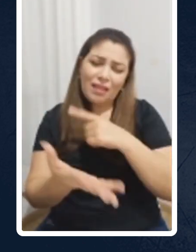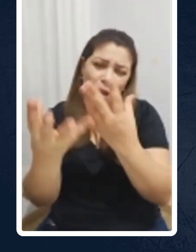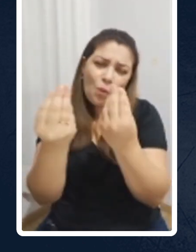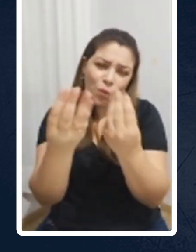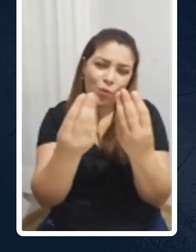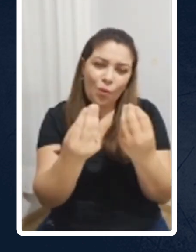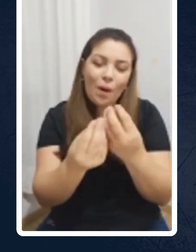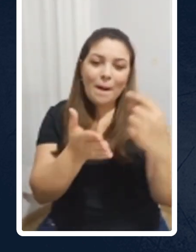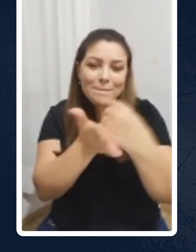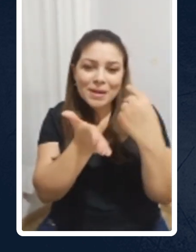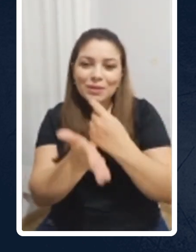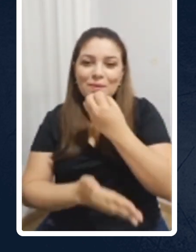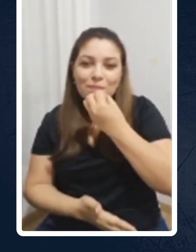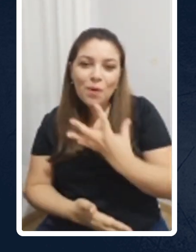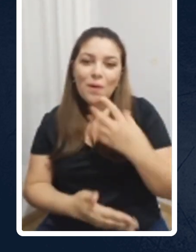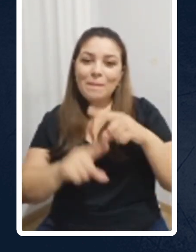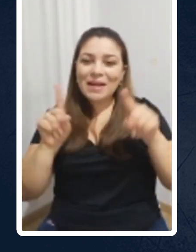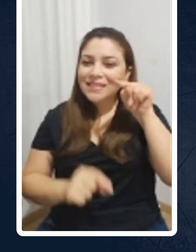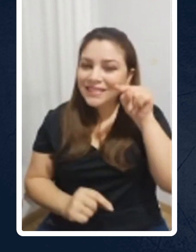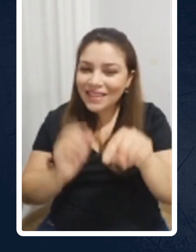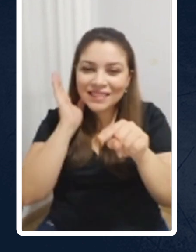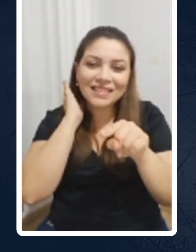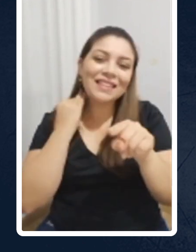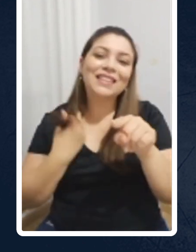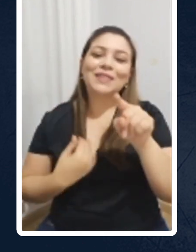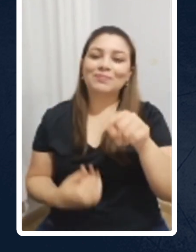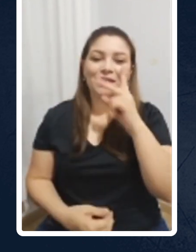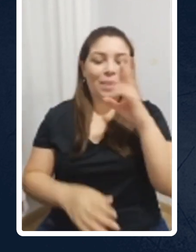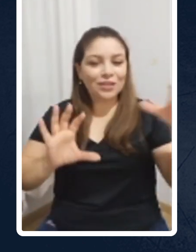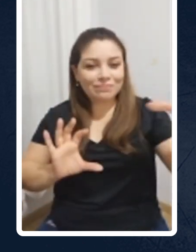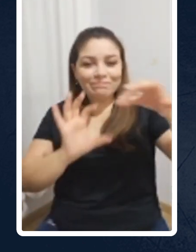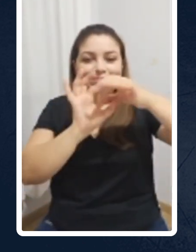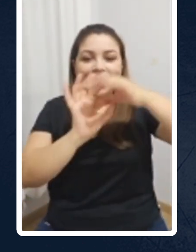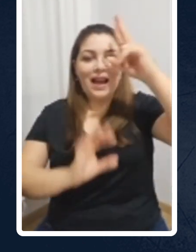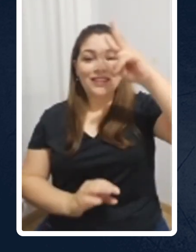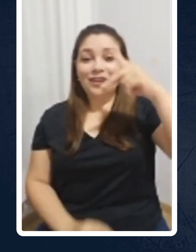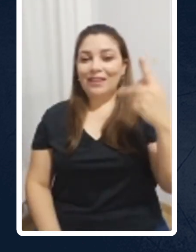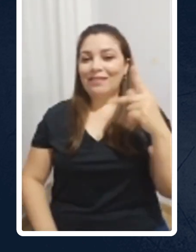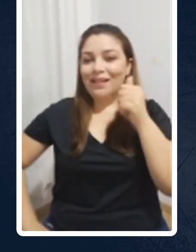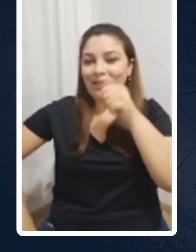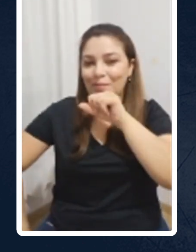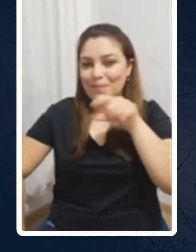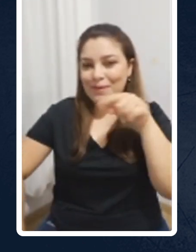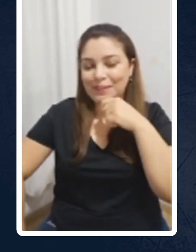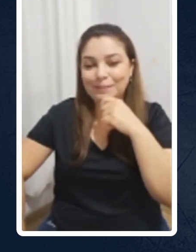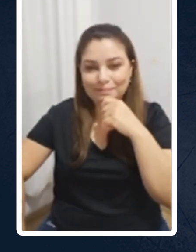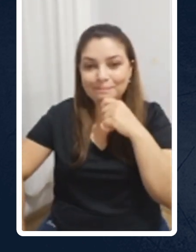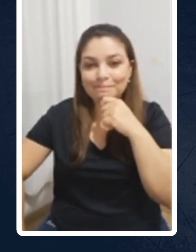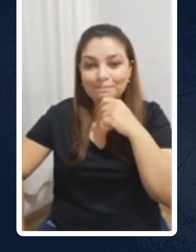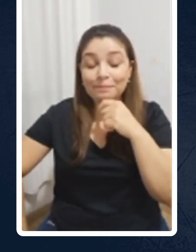boas, tá? Mas essa aqui tem, eu acho que vai ligar com uma história que a mãe viveu. Essa mãe conta